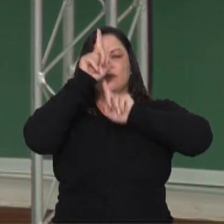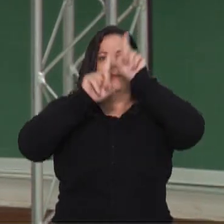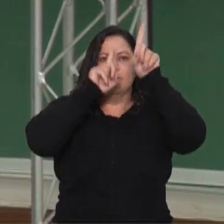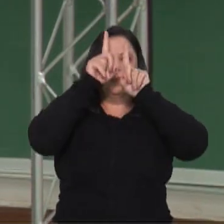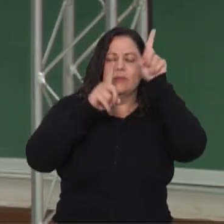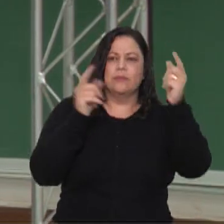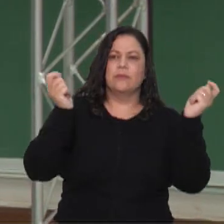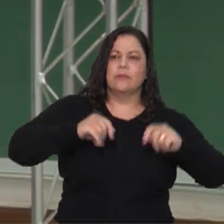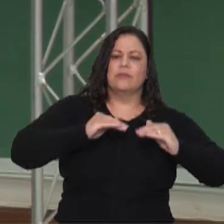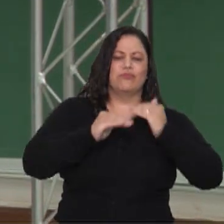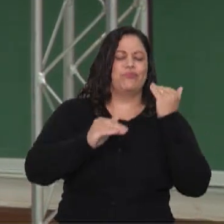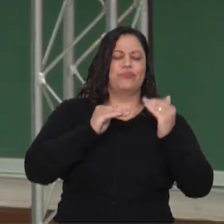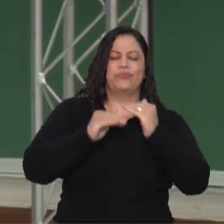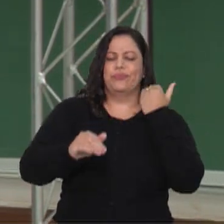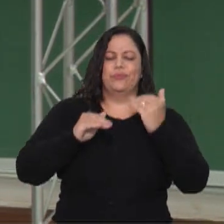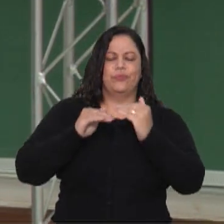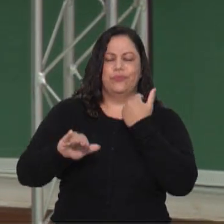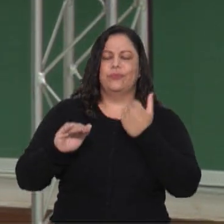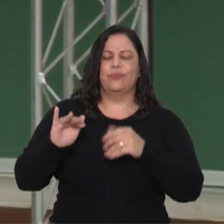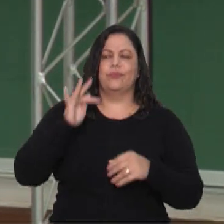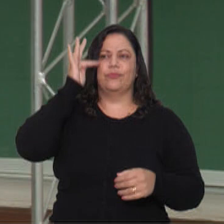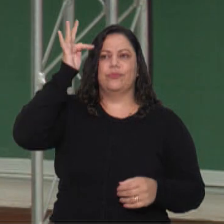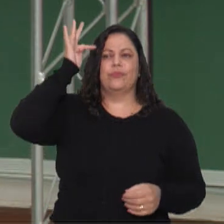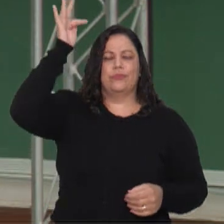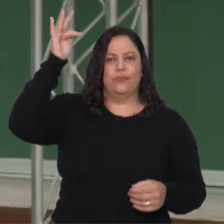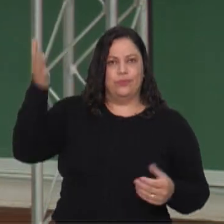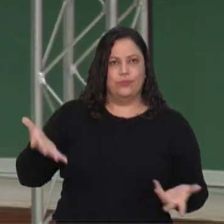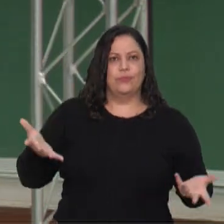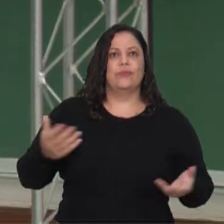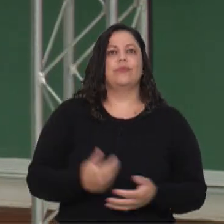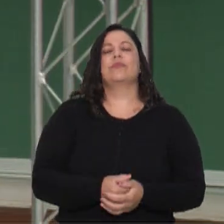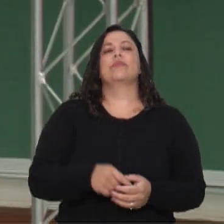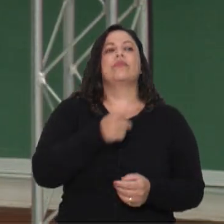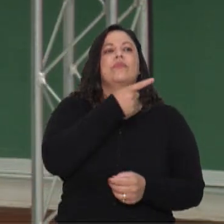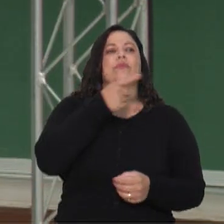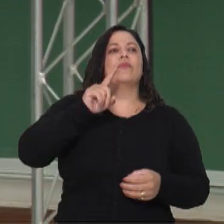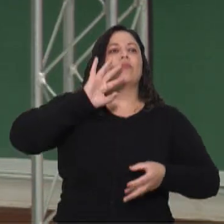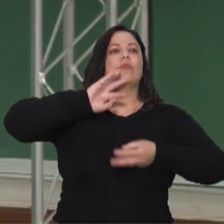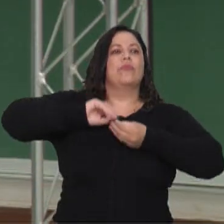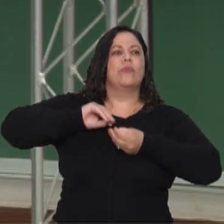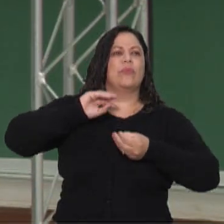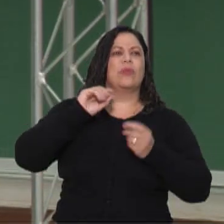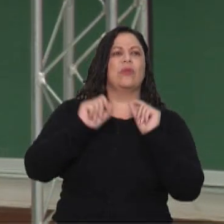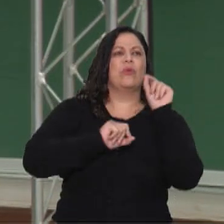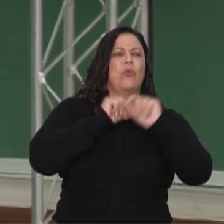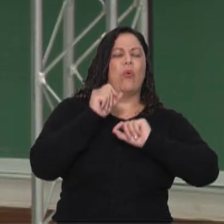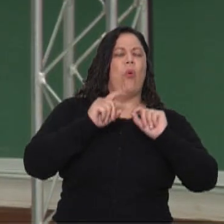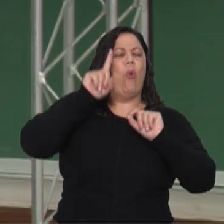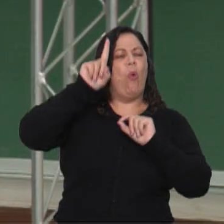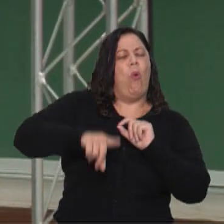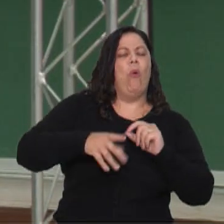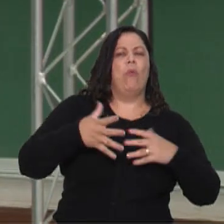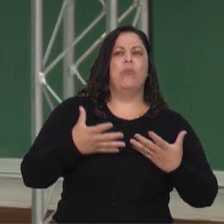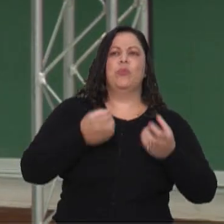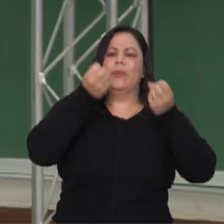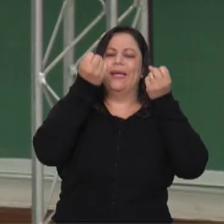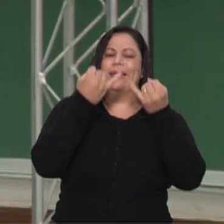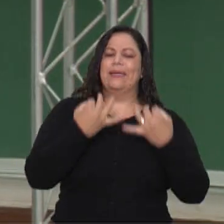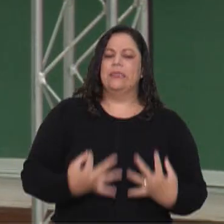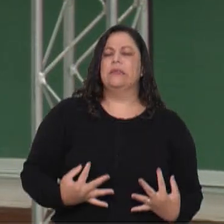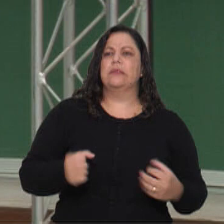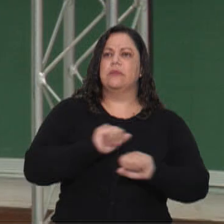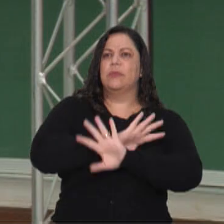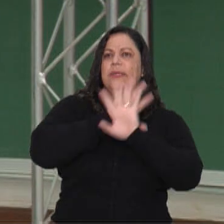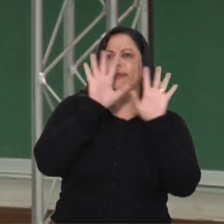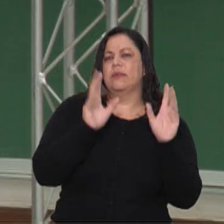de discordância com os filósofos pré-socráticos. Não tomem as doxografias como uma explicação